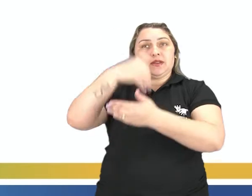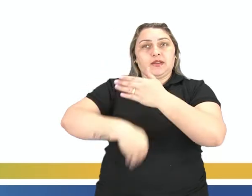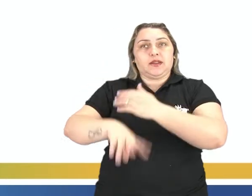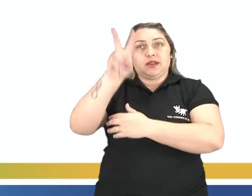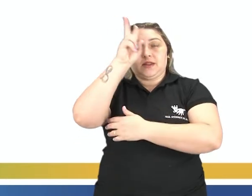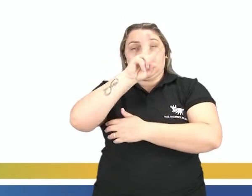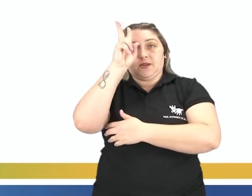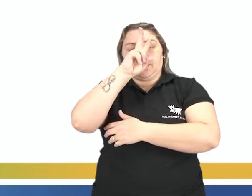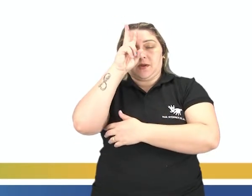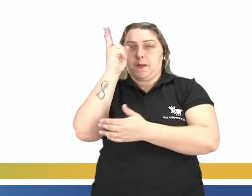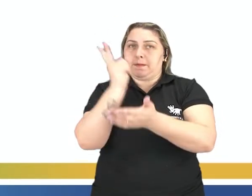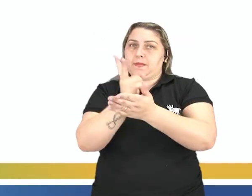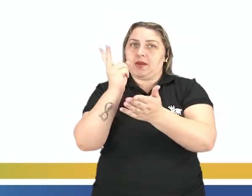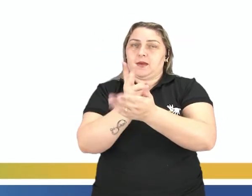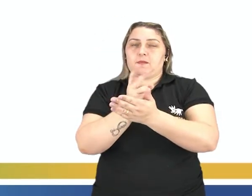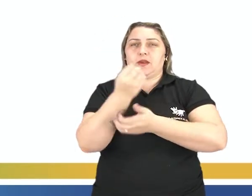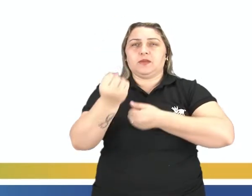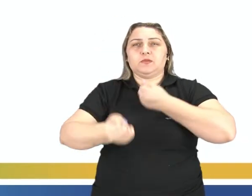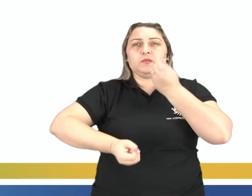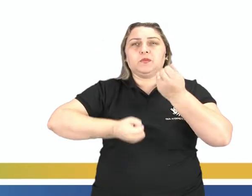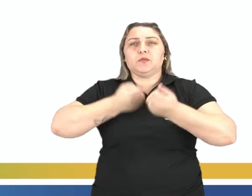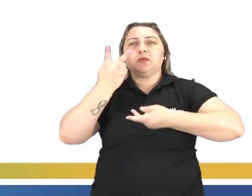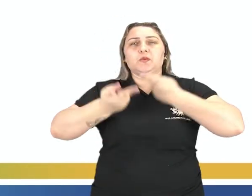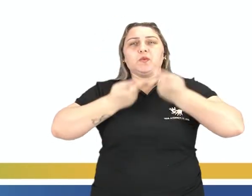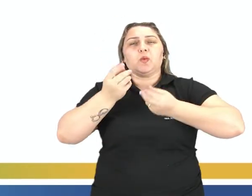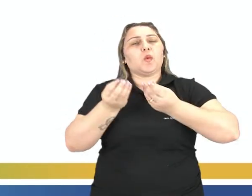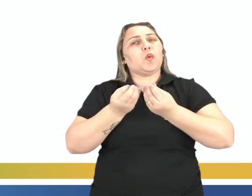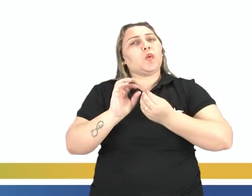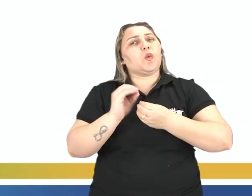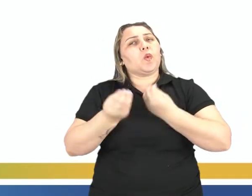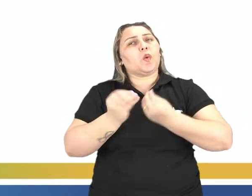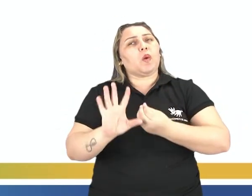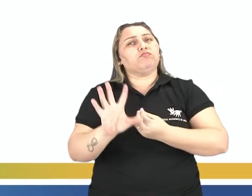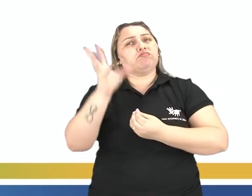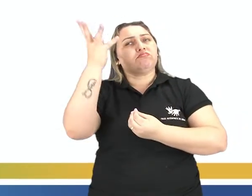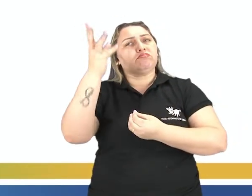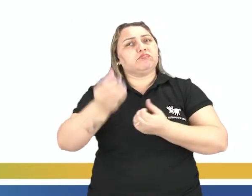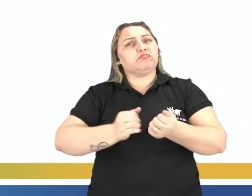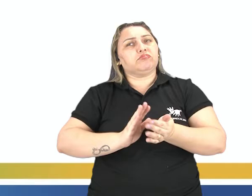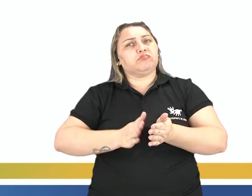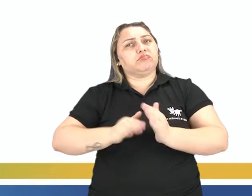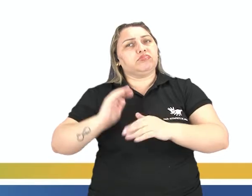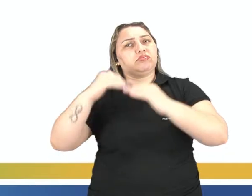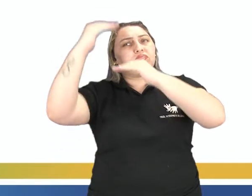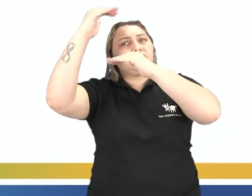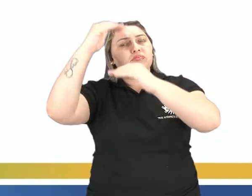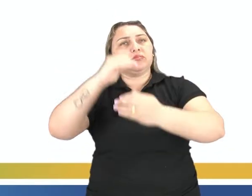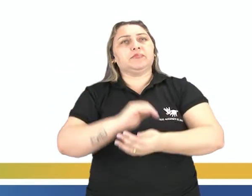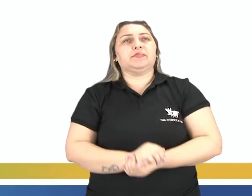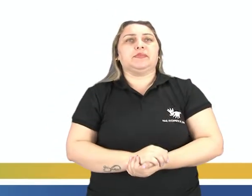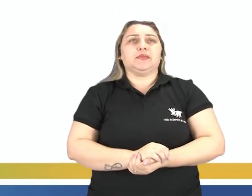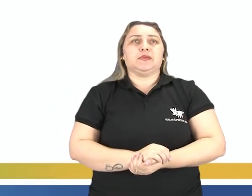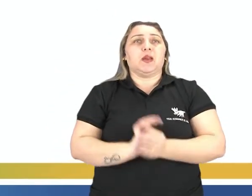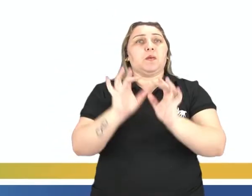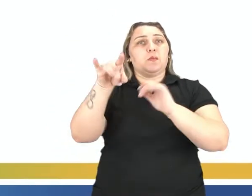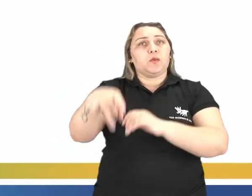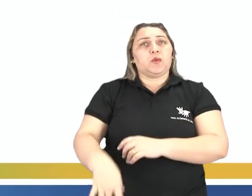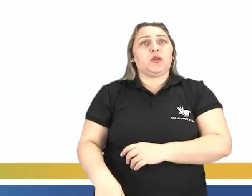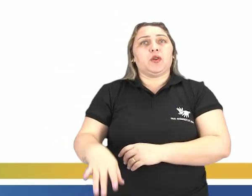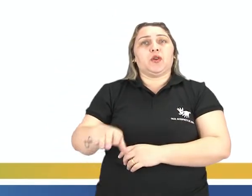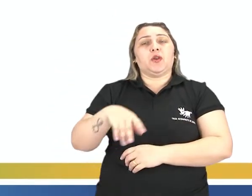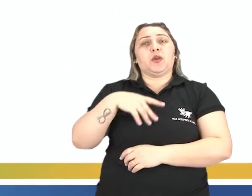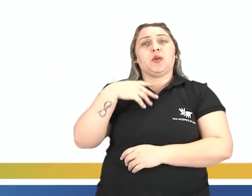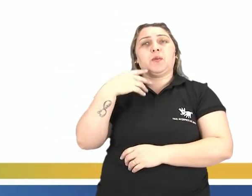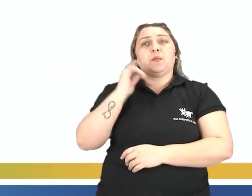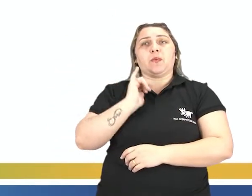ou seja, ele é o próprio personagem dentro daquela história. Ele mesmo vai contando como ele vê a trama